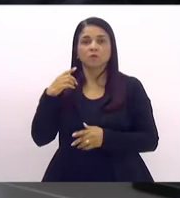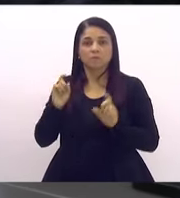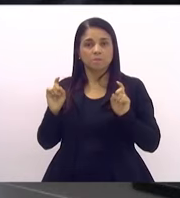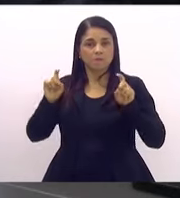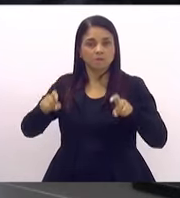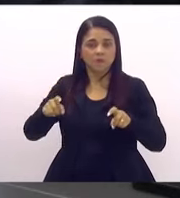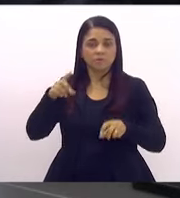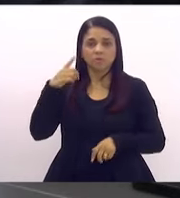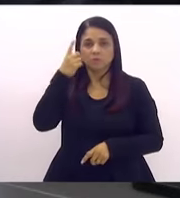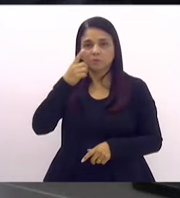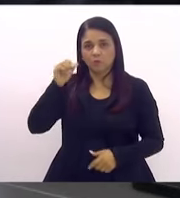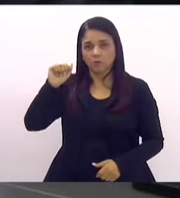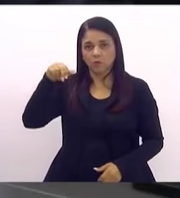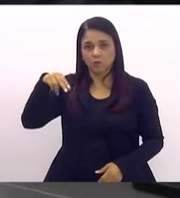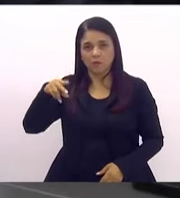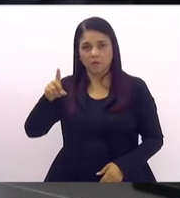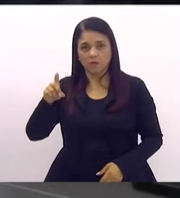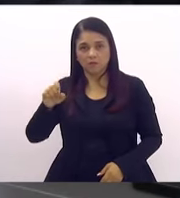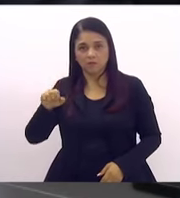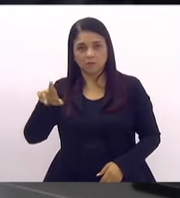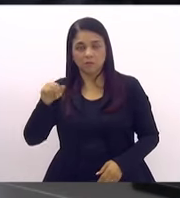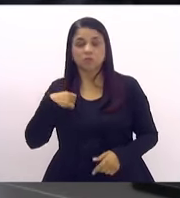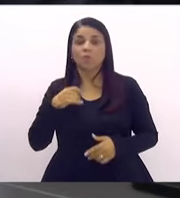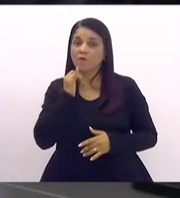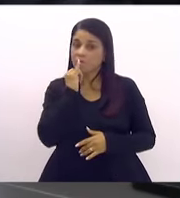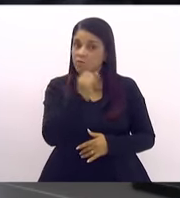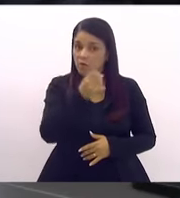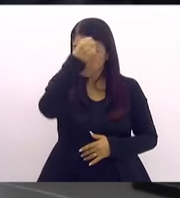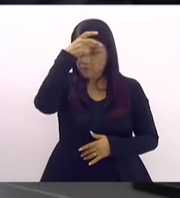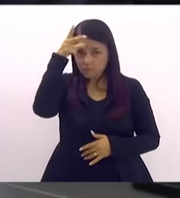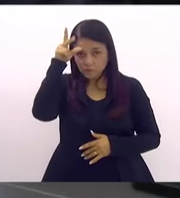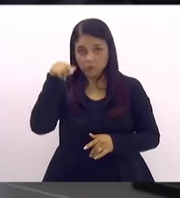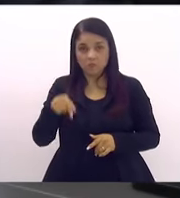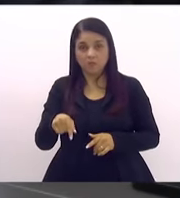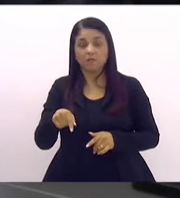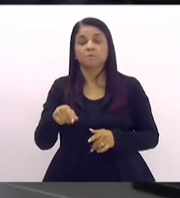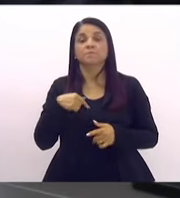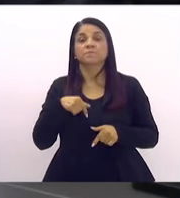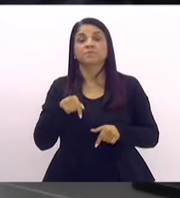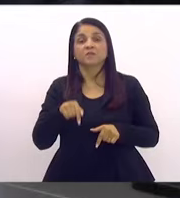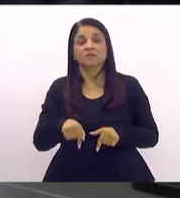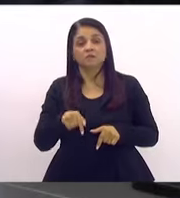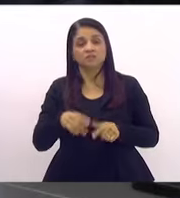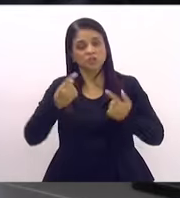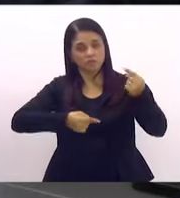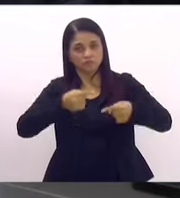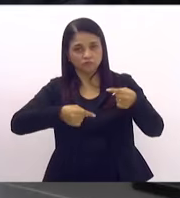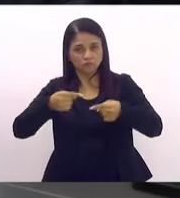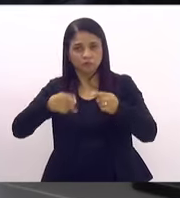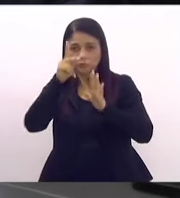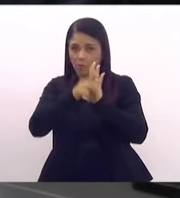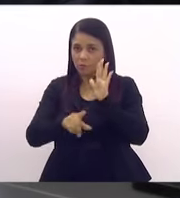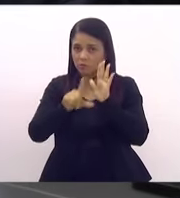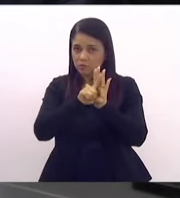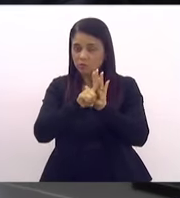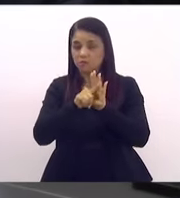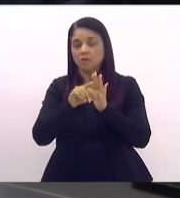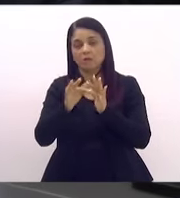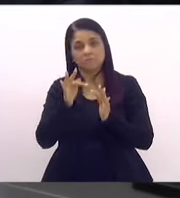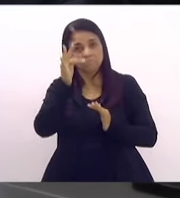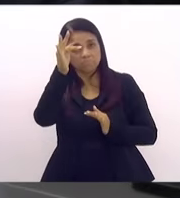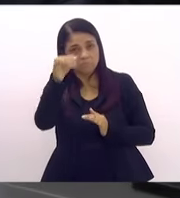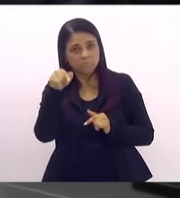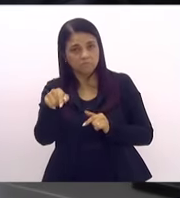caso, comunicar à prefeitura que o projeto está sendo discutido aqui e que, porventura, pode causar algum óbice lá na frente,